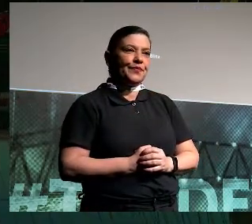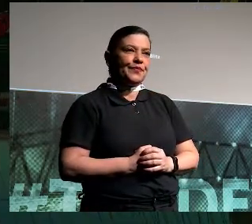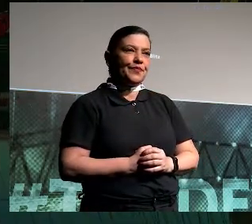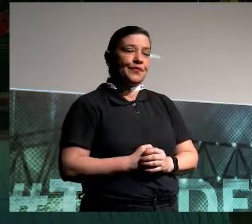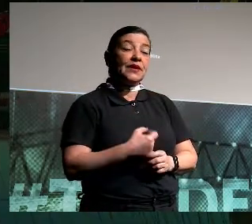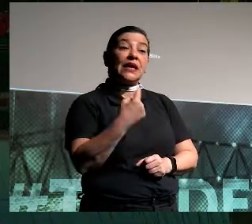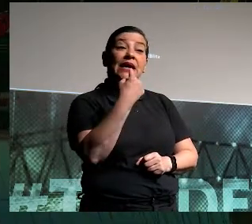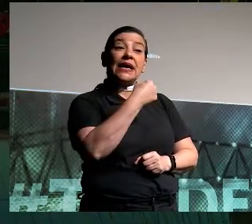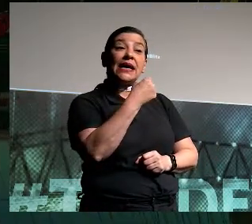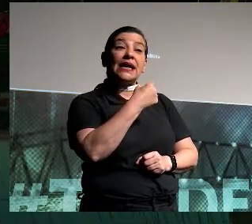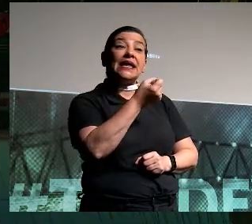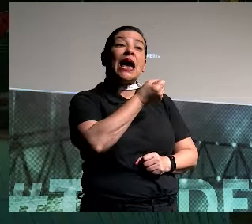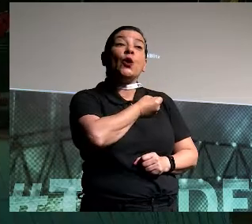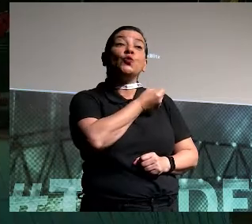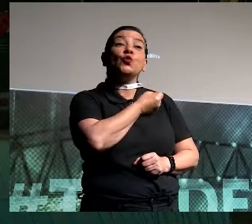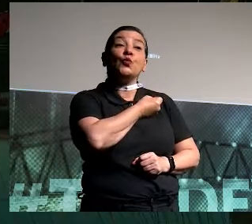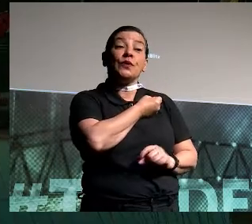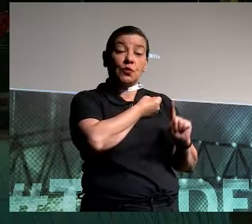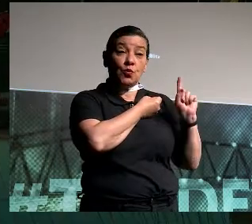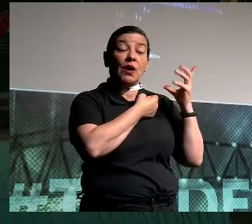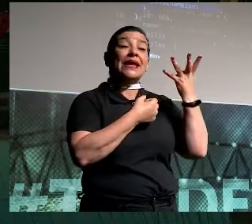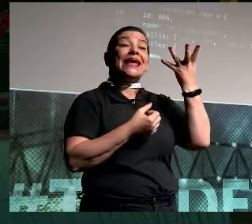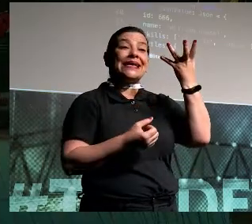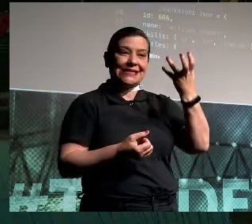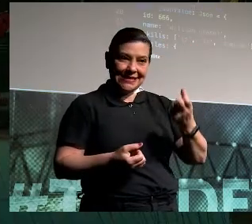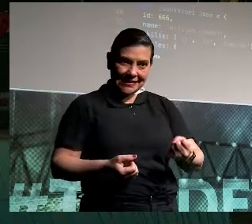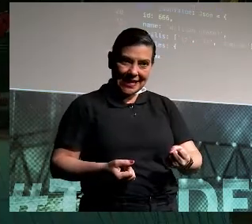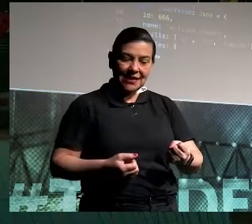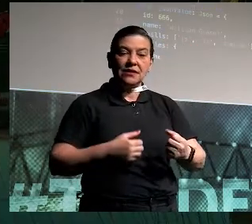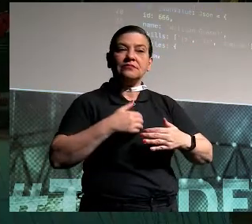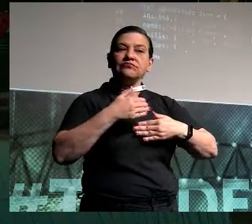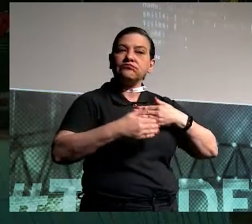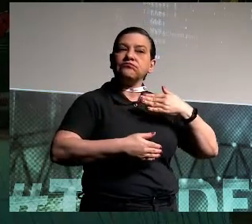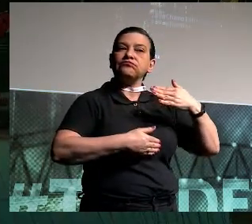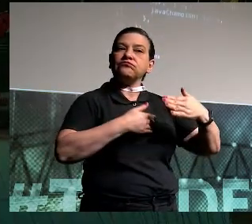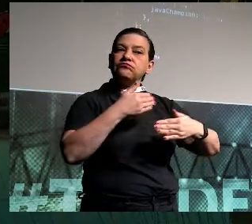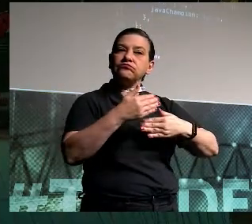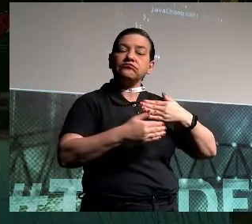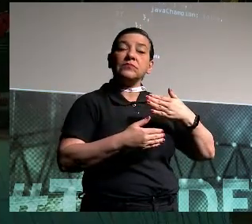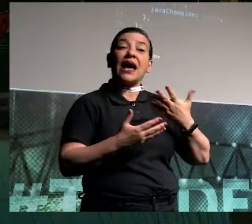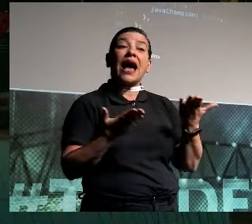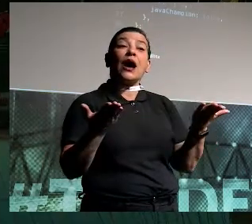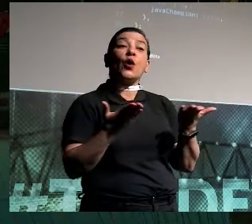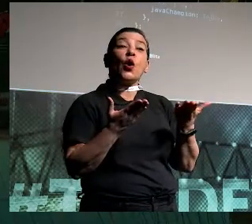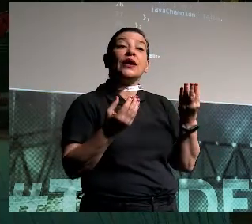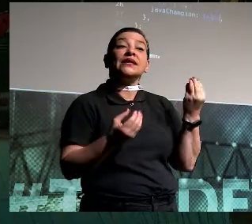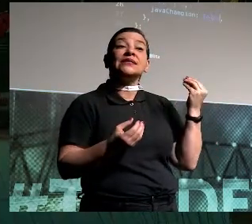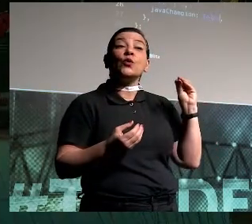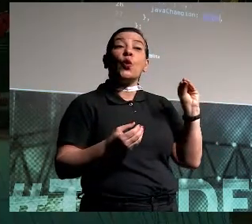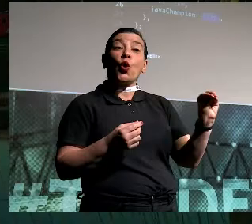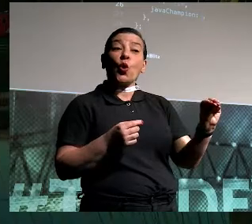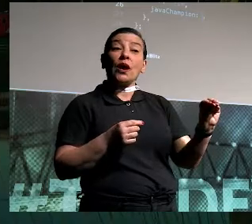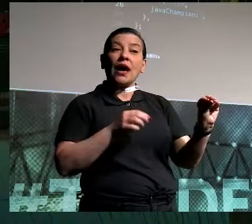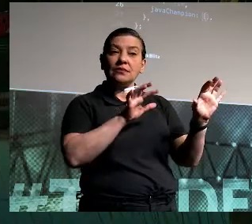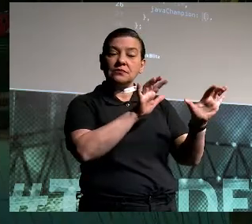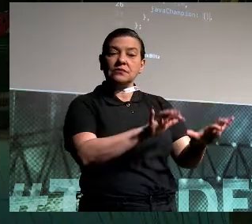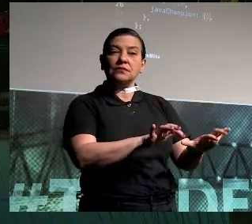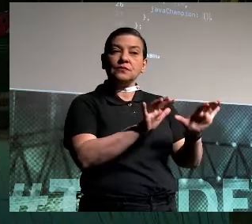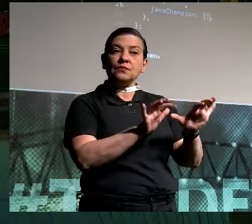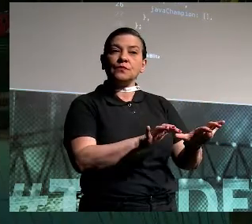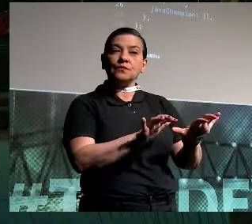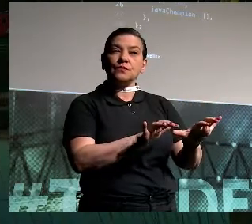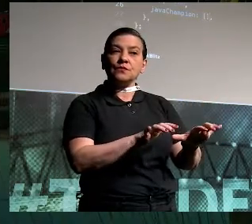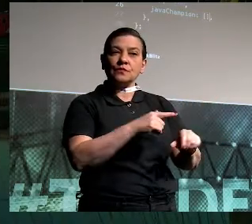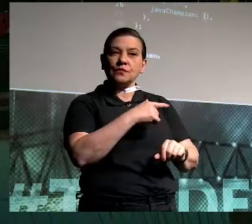Ele é diretamente um número, ele aceita. E ele vai fazer isso recursivamente. Se eu vier aqui e colocar que esse cara é, na verdade,